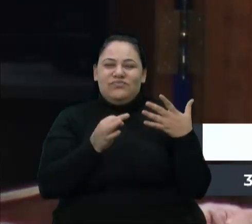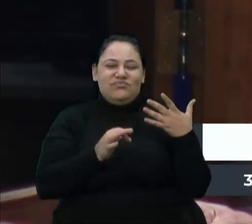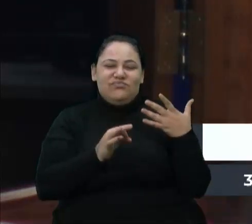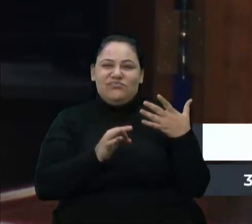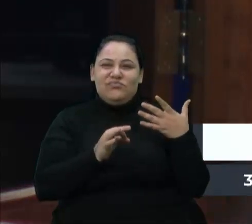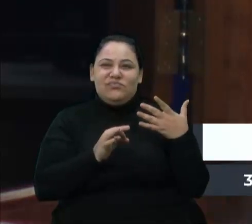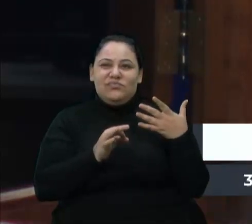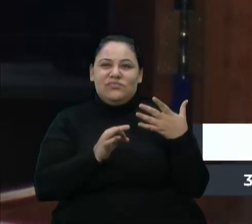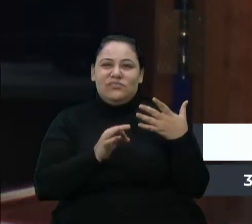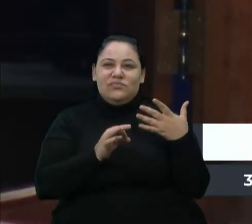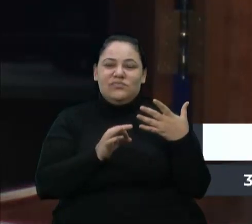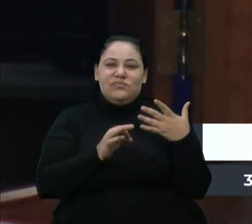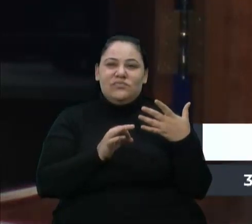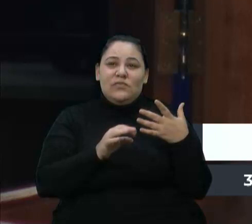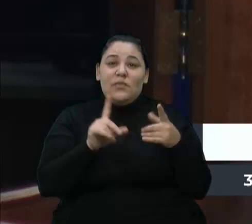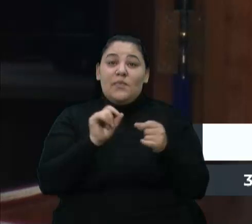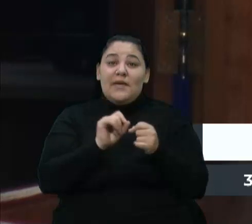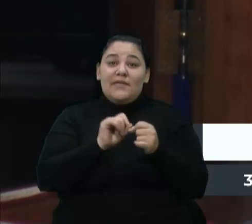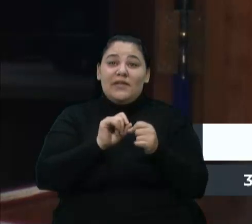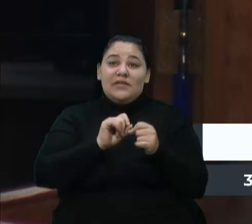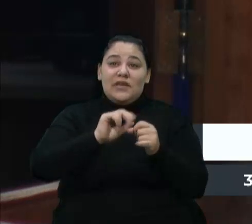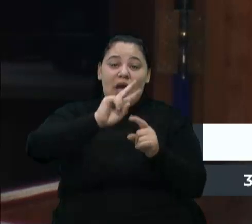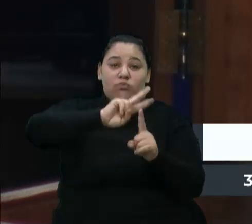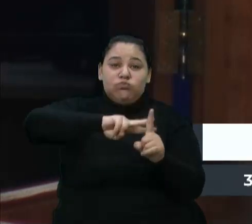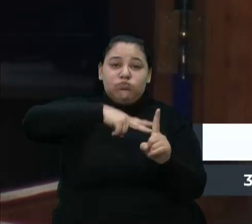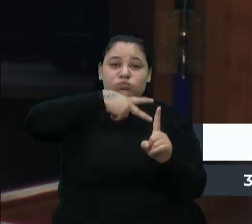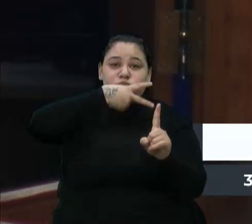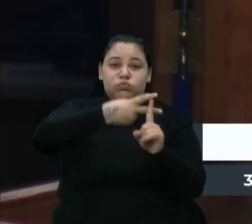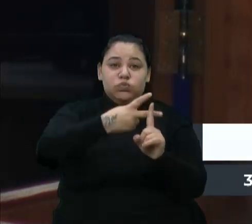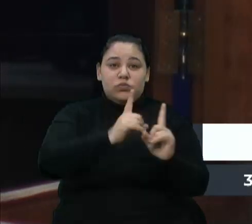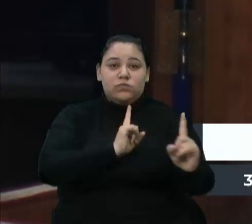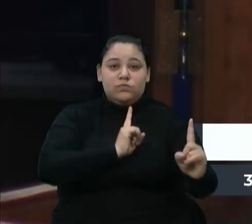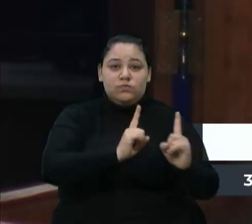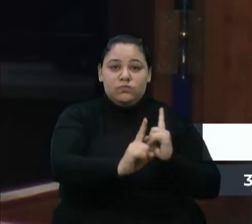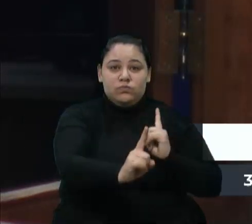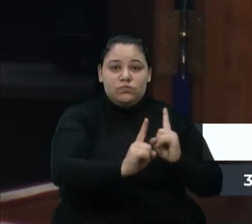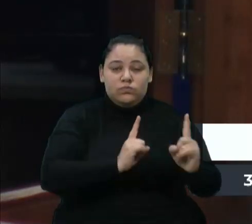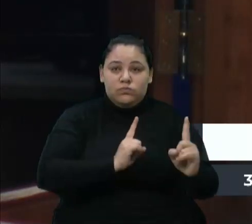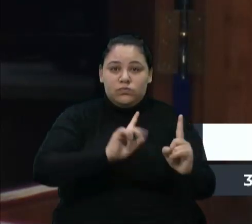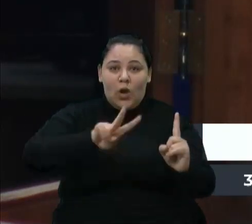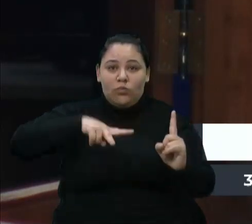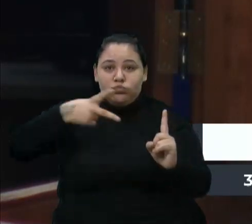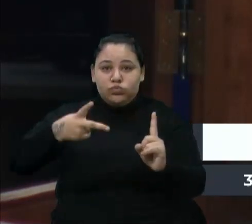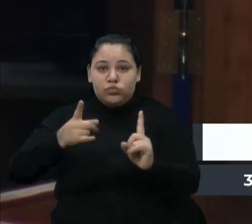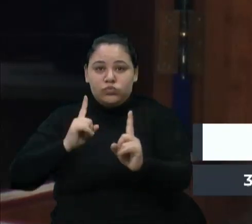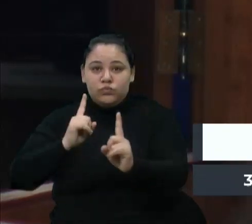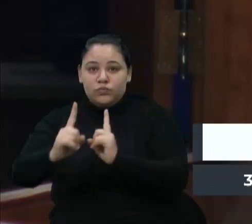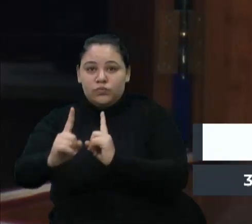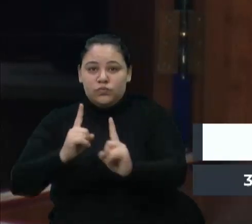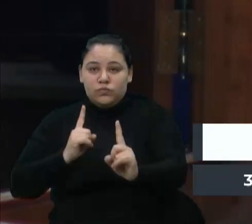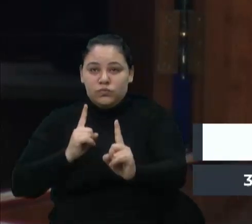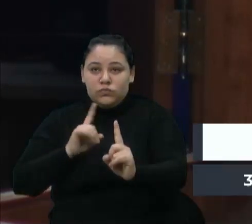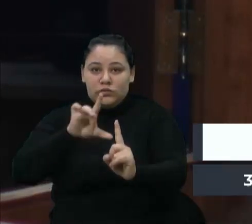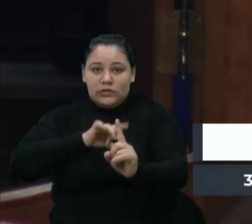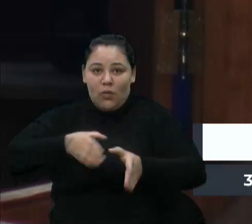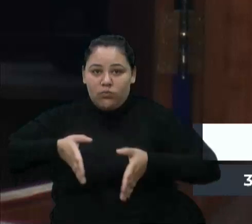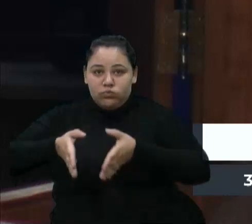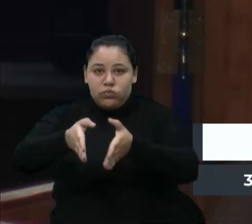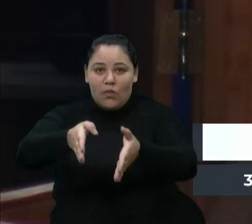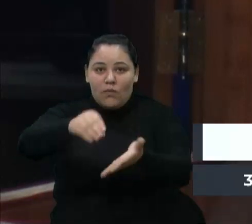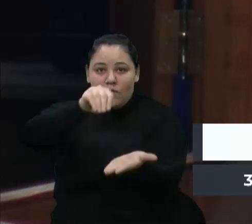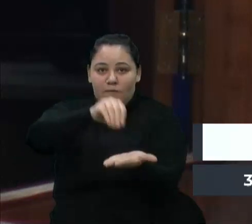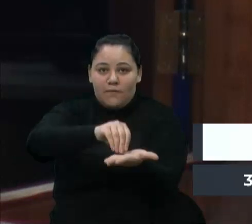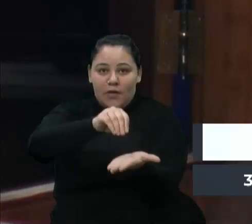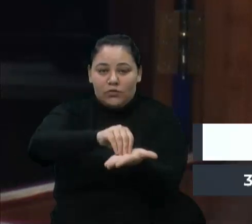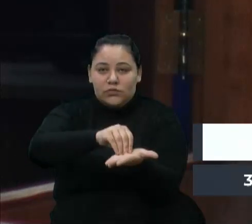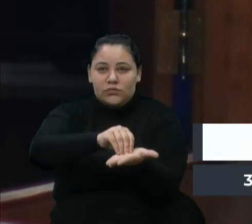a duplicação da BR-116, esse trecho que está faltando, aqui na, que se